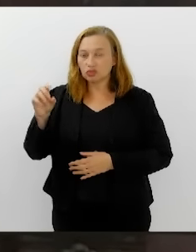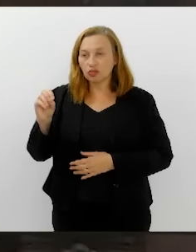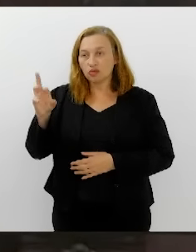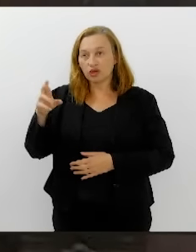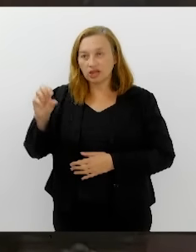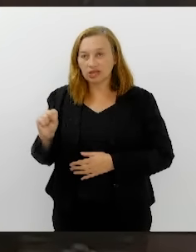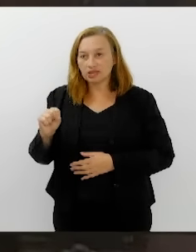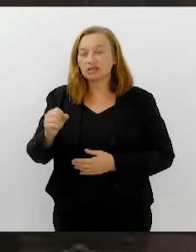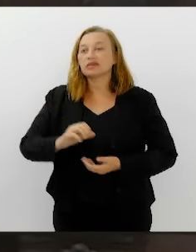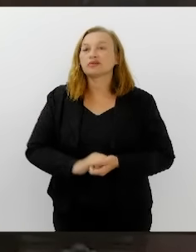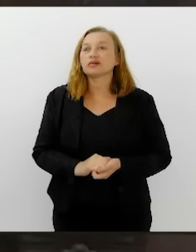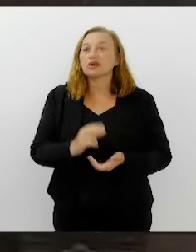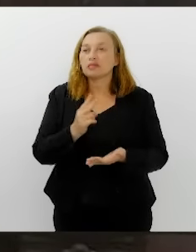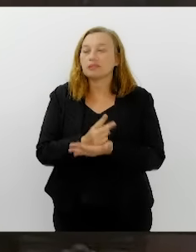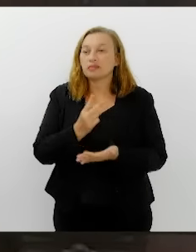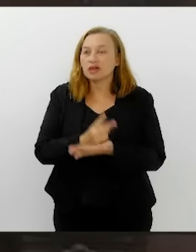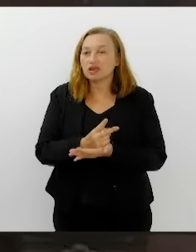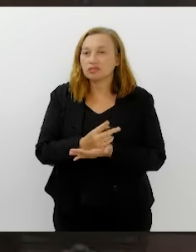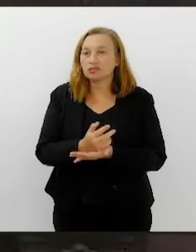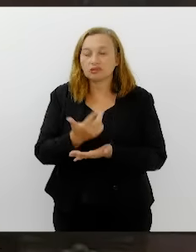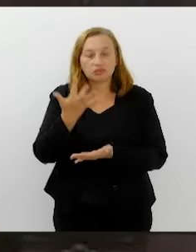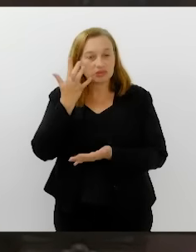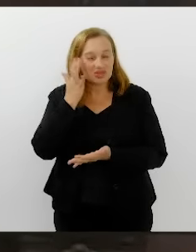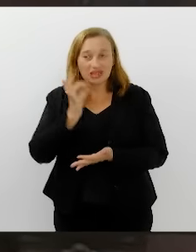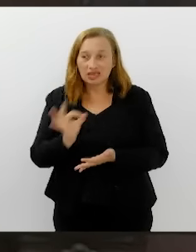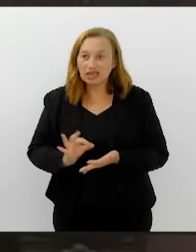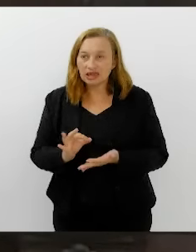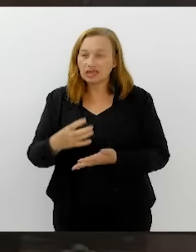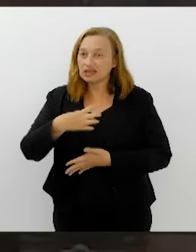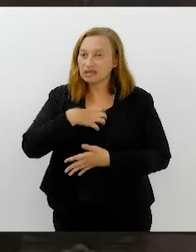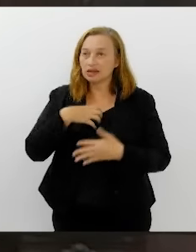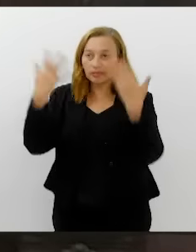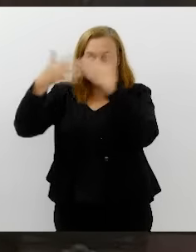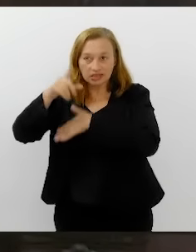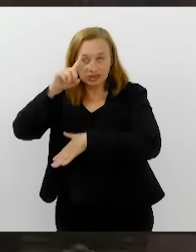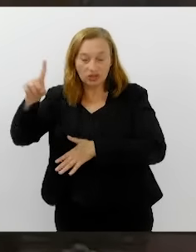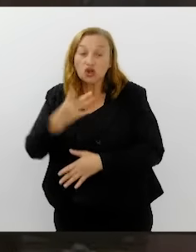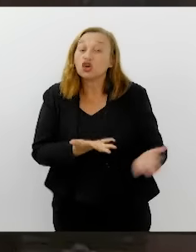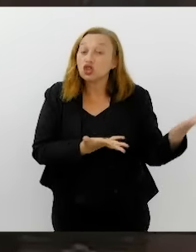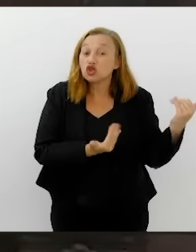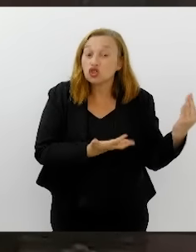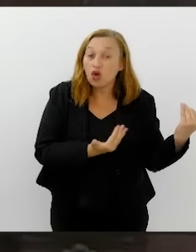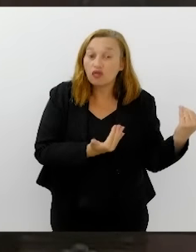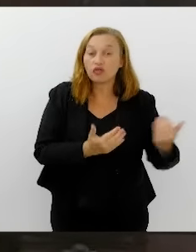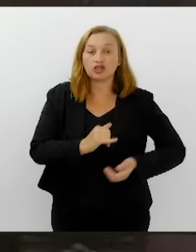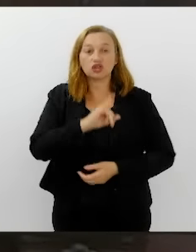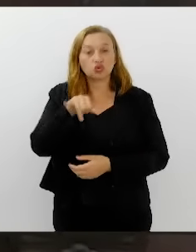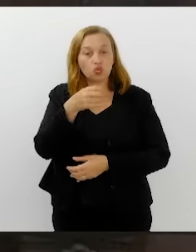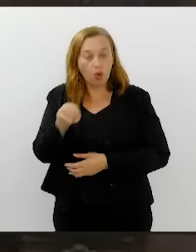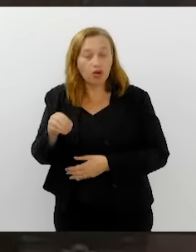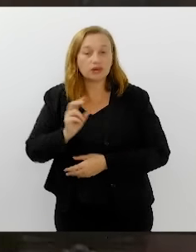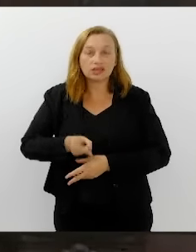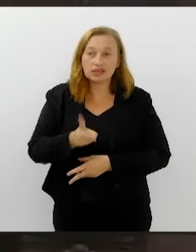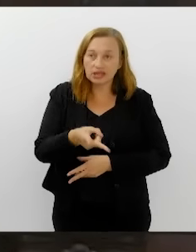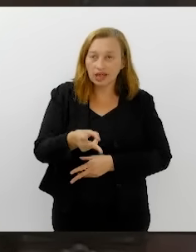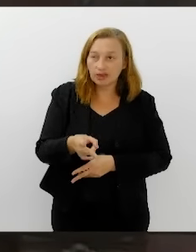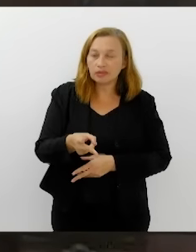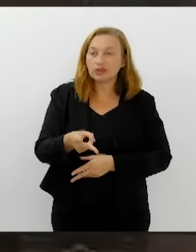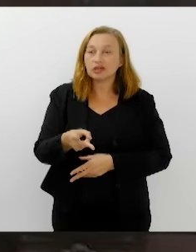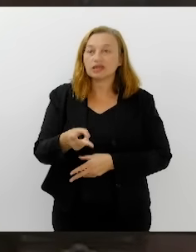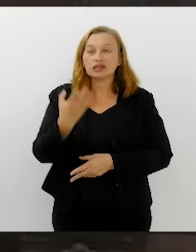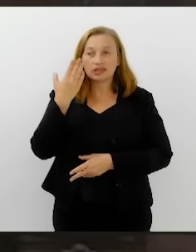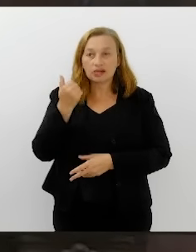sente diante da presença de Deus. Desde jovem, Monsenhor João sempre se distinguiu como o primeiro aluno